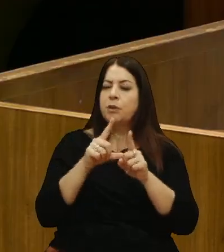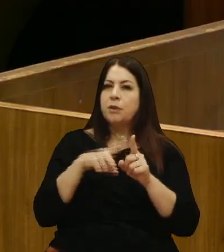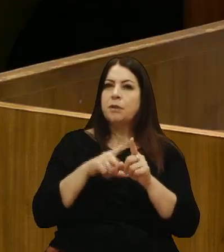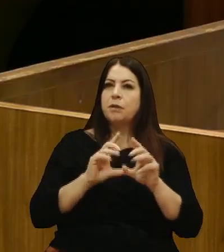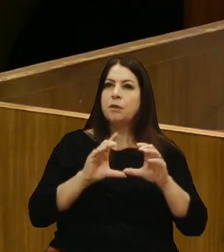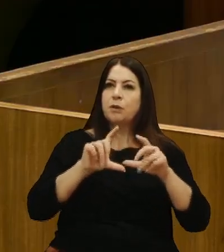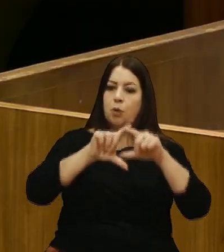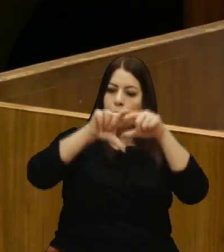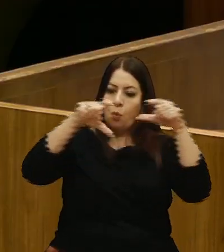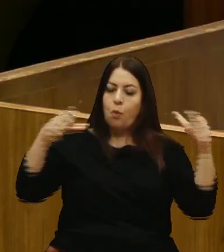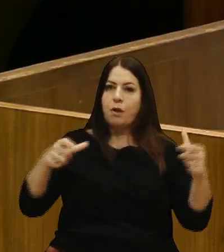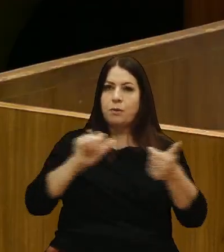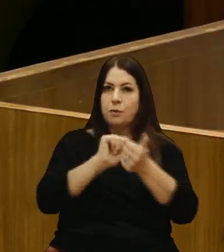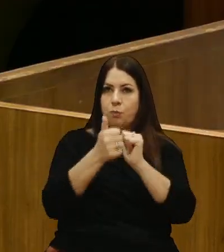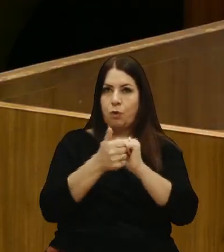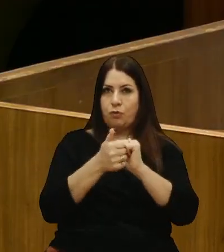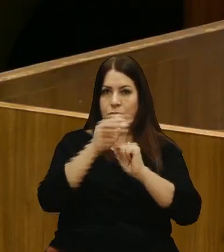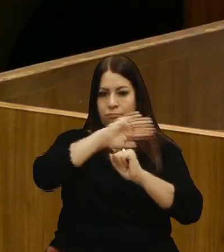quadra coberta.